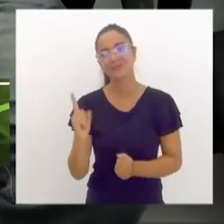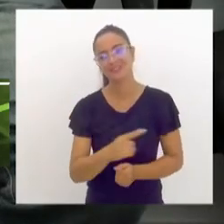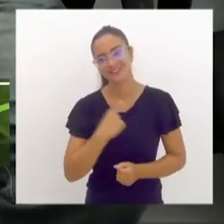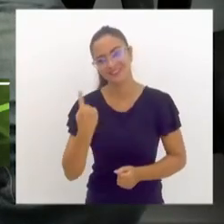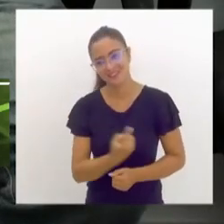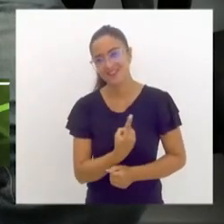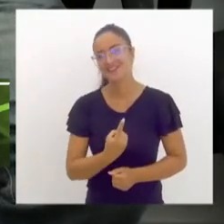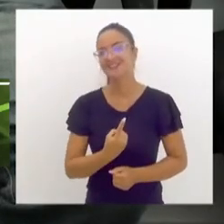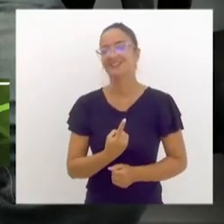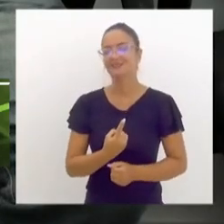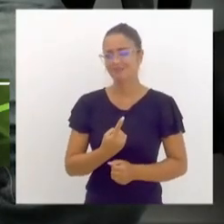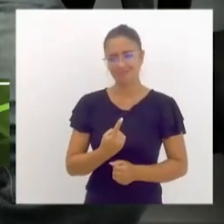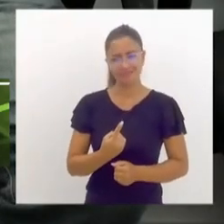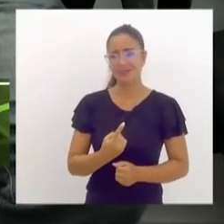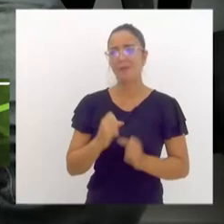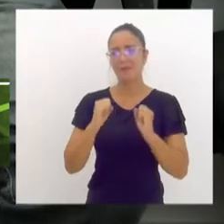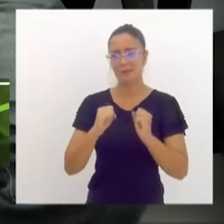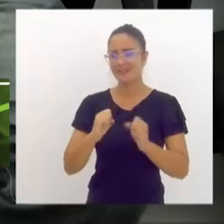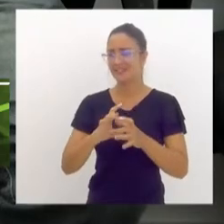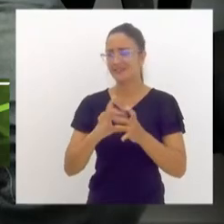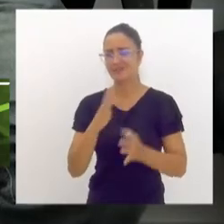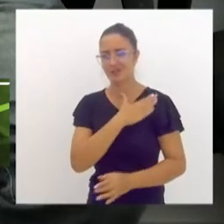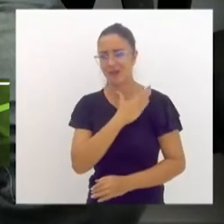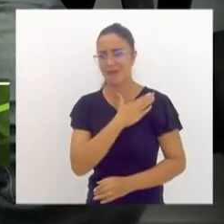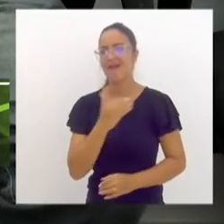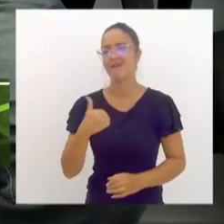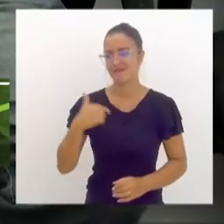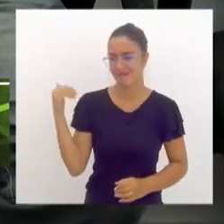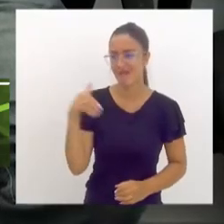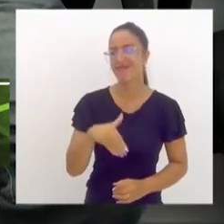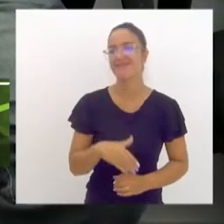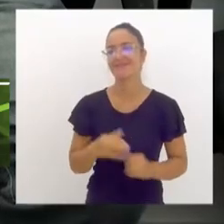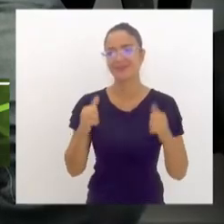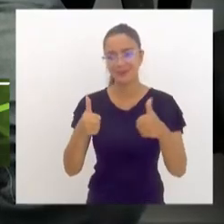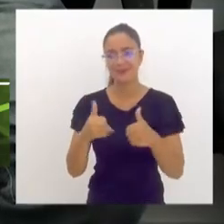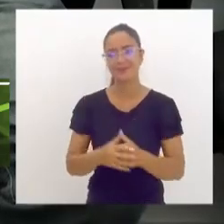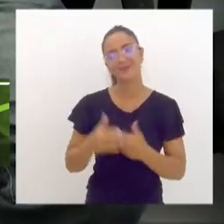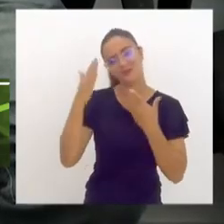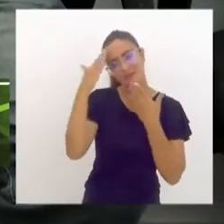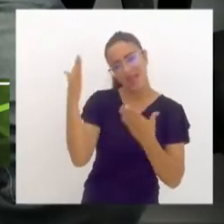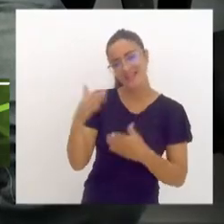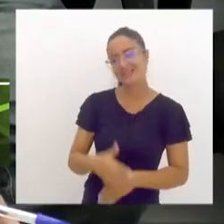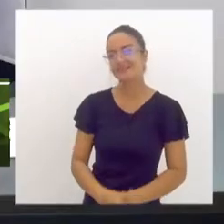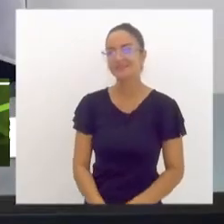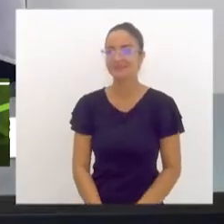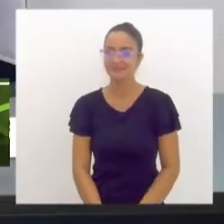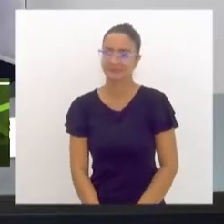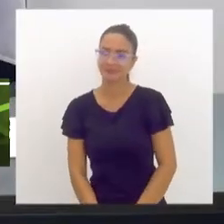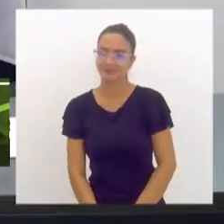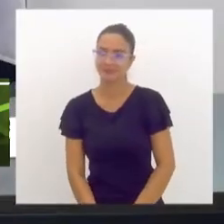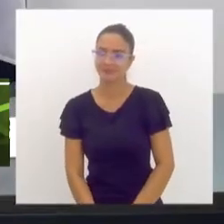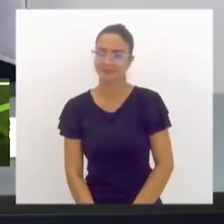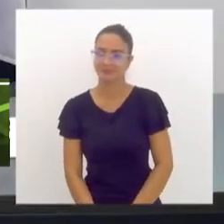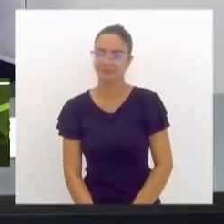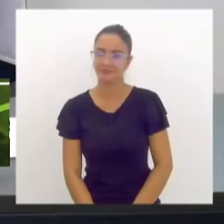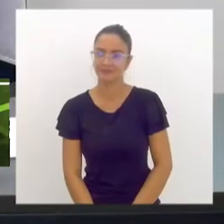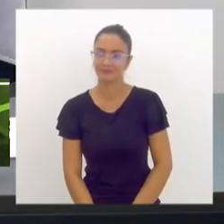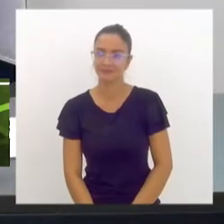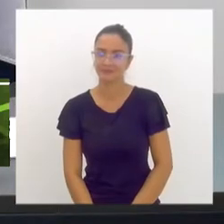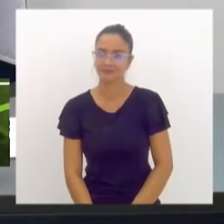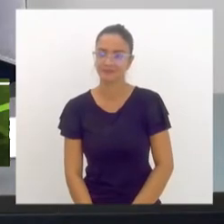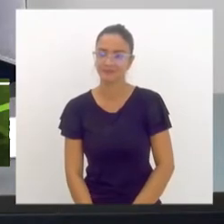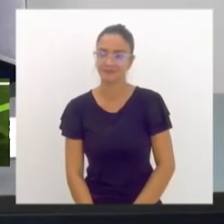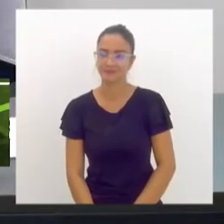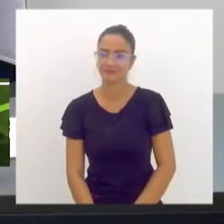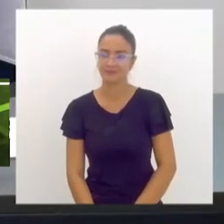gente possa melhorar esse quadro visional da educação do Rio de Janeiro. Obrigada a todos. Muito obrigado, Nádia. A DERJ tem